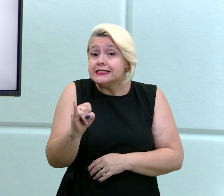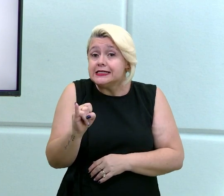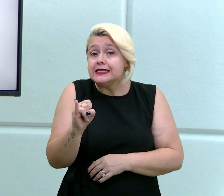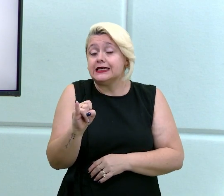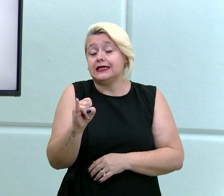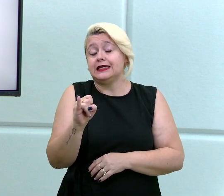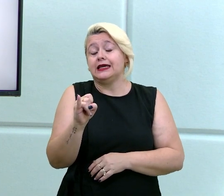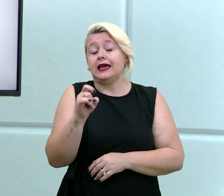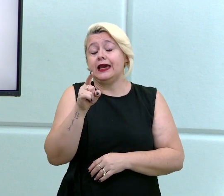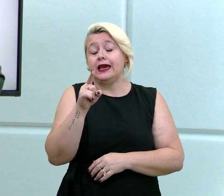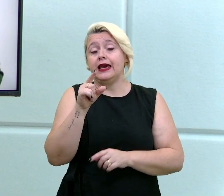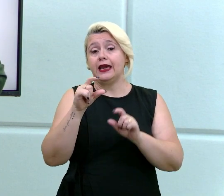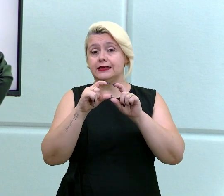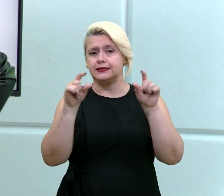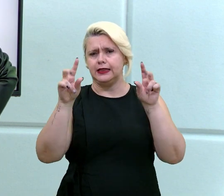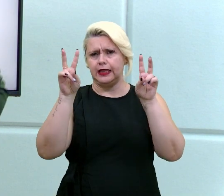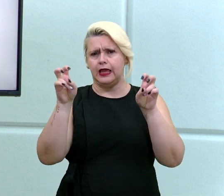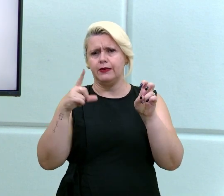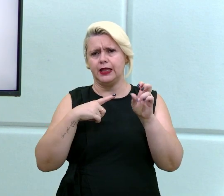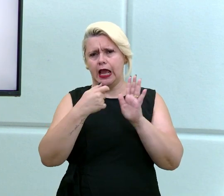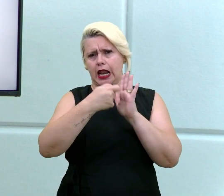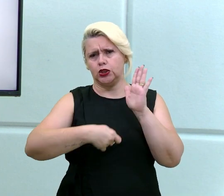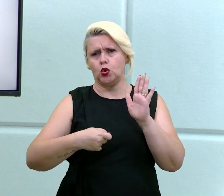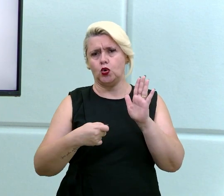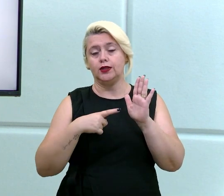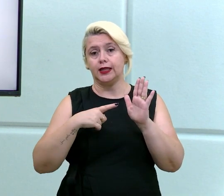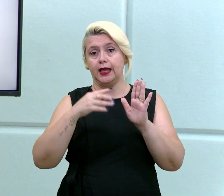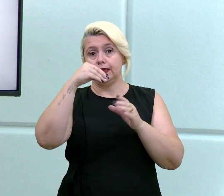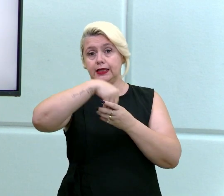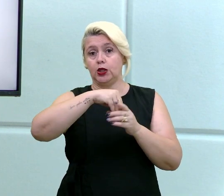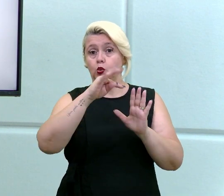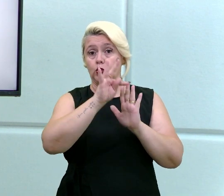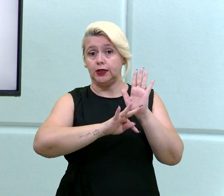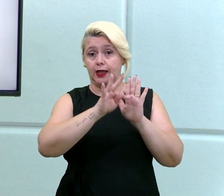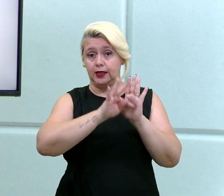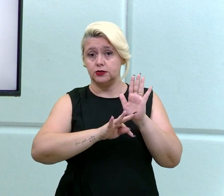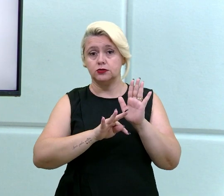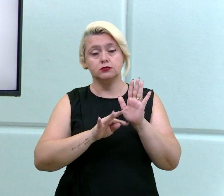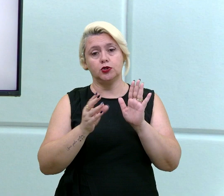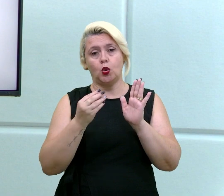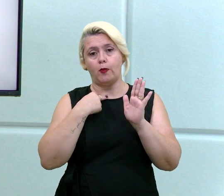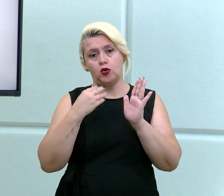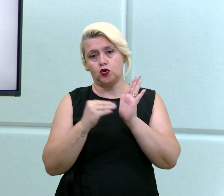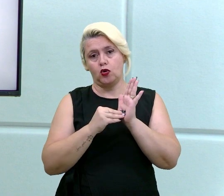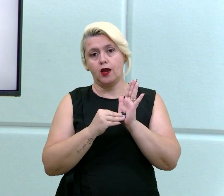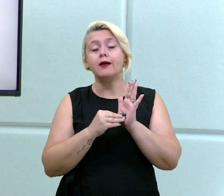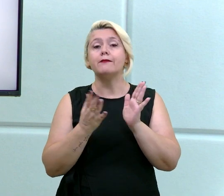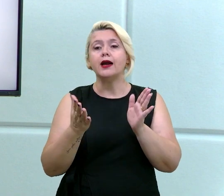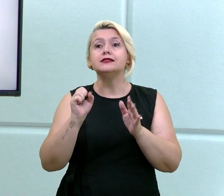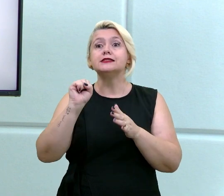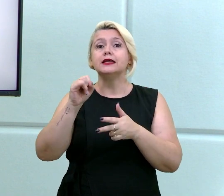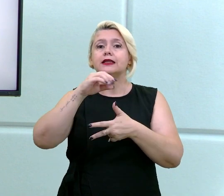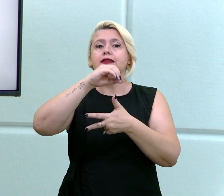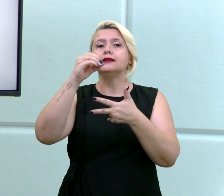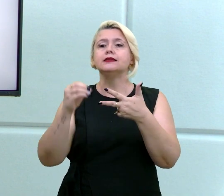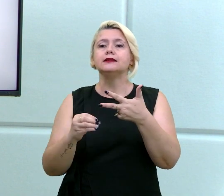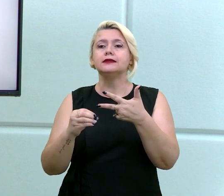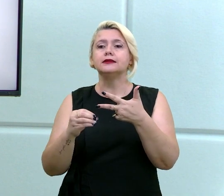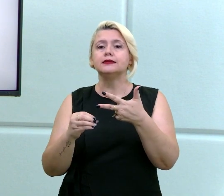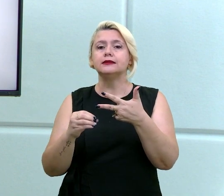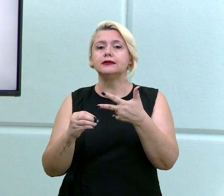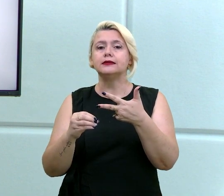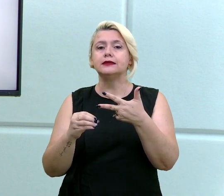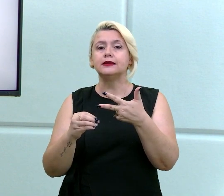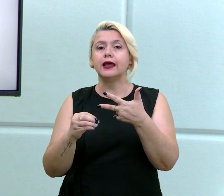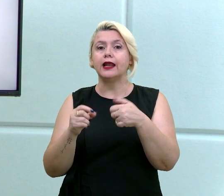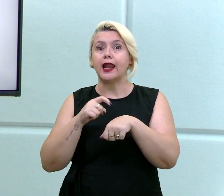repertório sociocultural, mas suponha que você está lá fazendo o Enem e você cita esse relatório. Isso aí